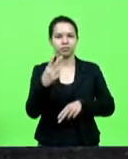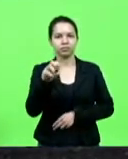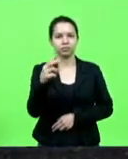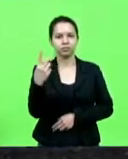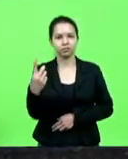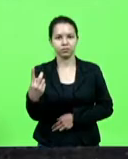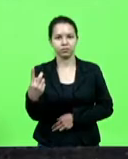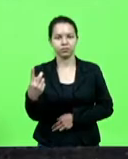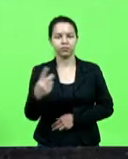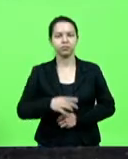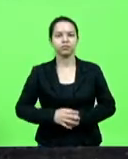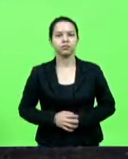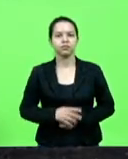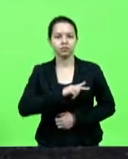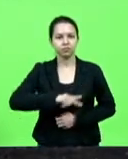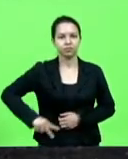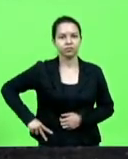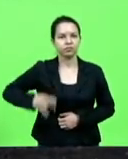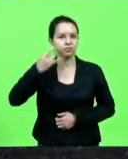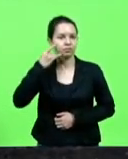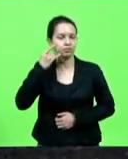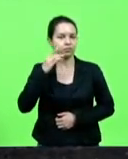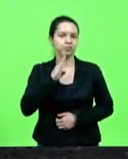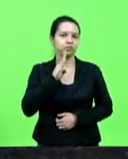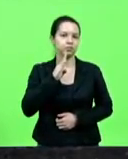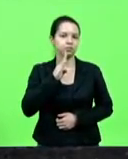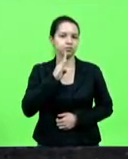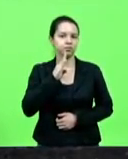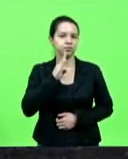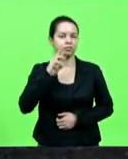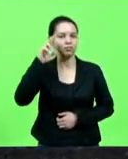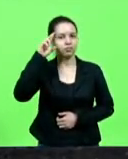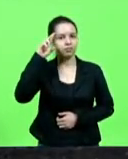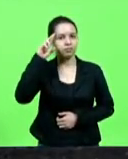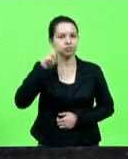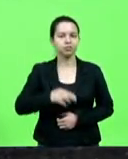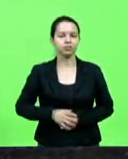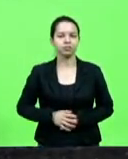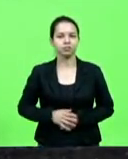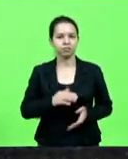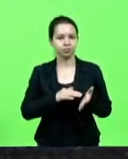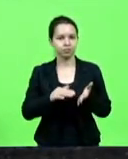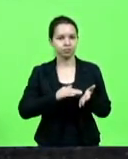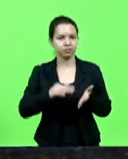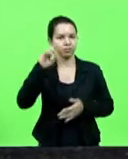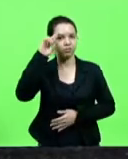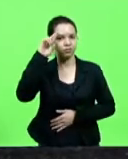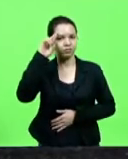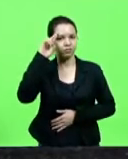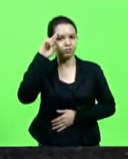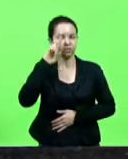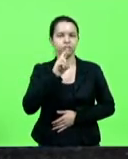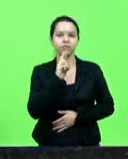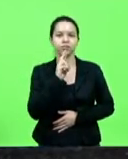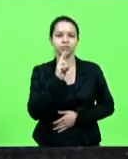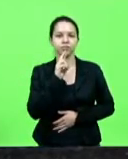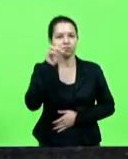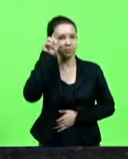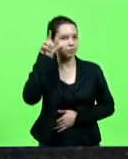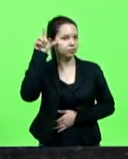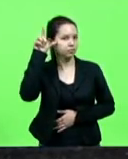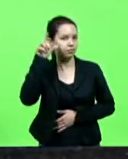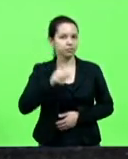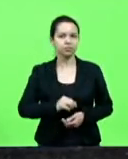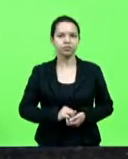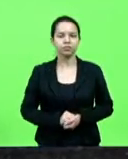Presidência, deputado Mauro de Nadal, Nilson Berlanda e Ricardo Alba. Secretarias, Ricardo Alba, Rodrigo Minoto e Laércio Schuster.